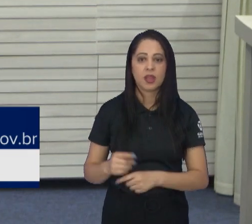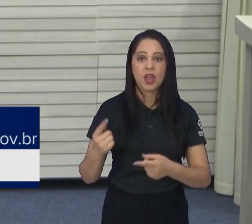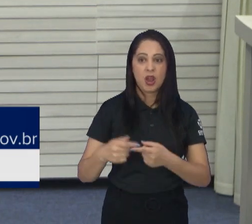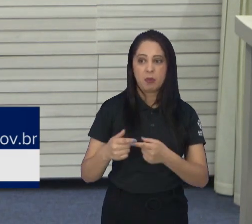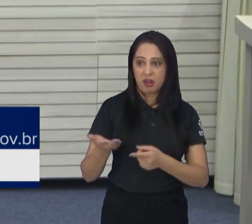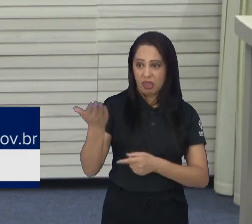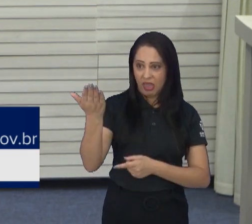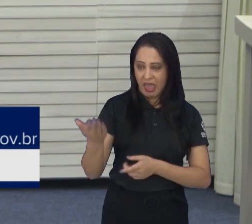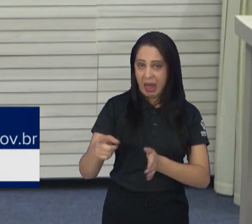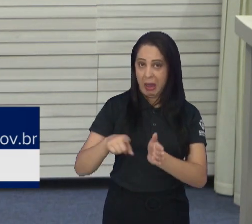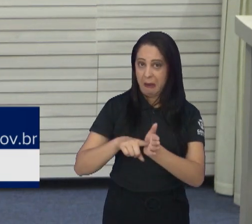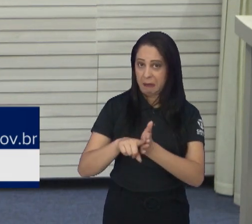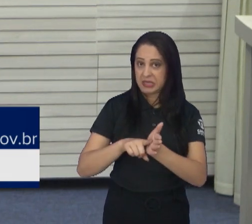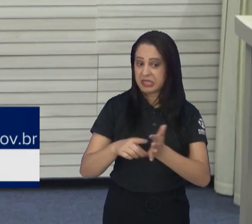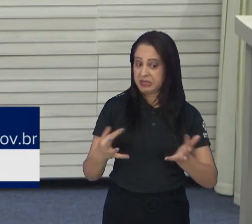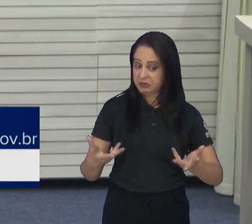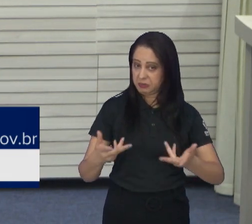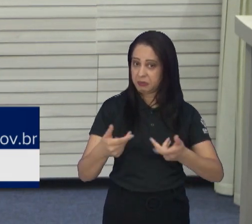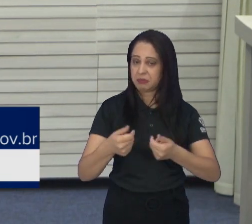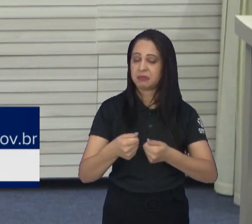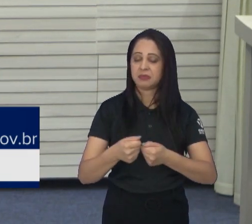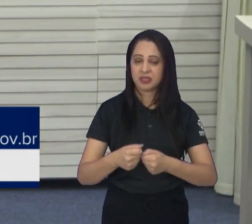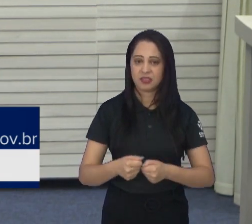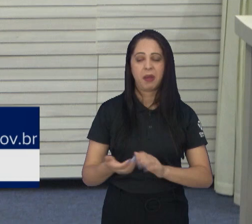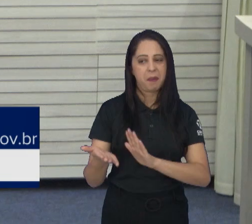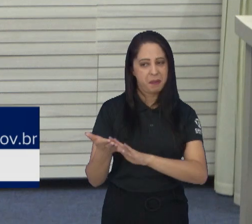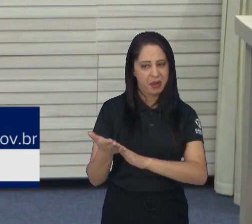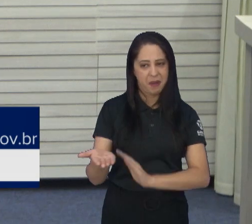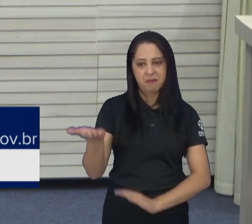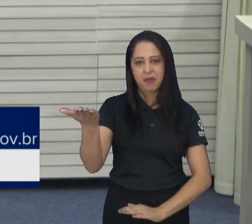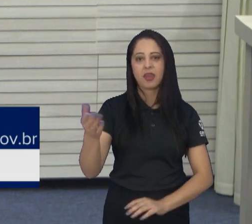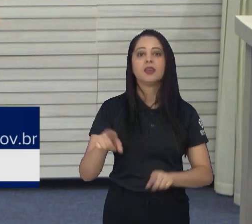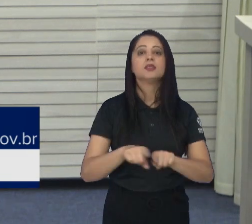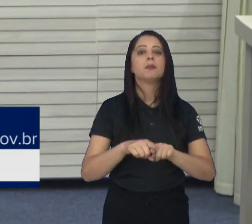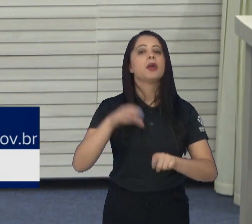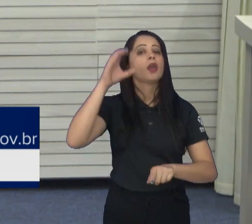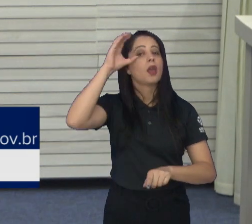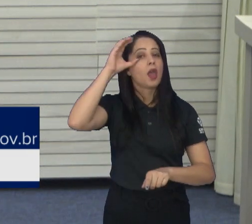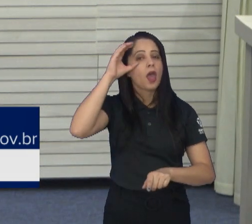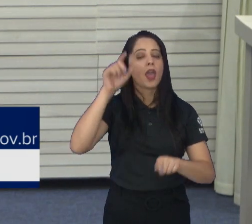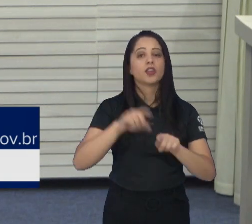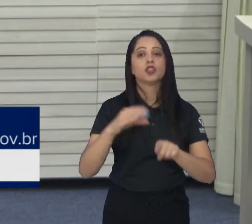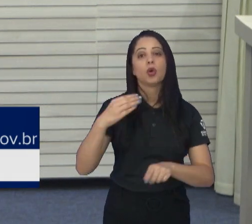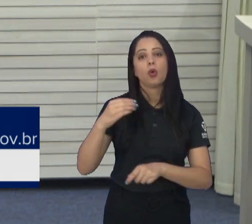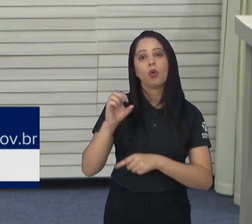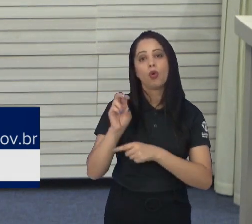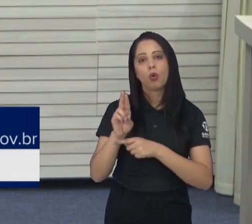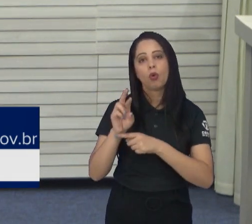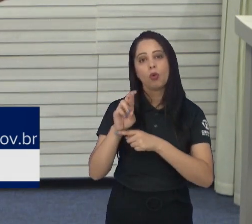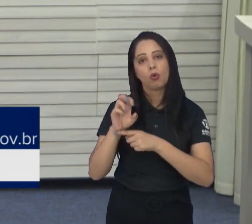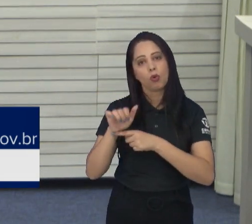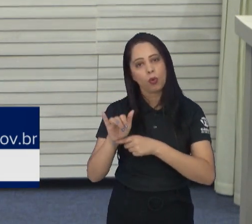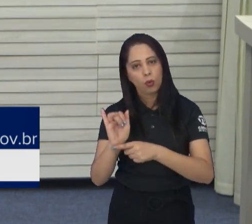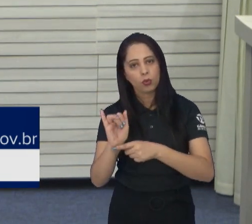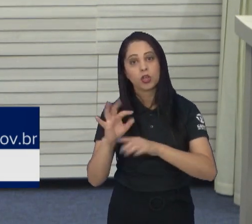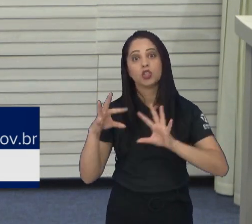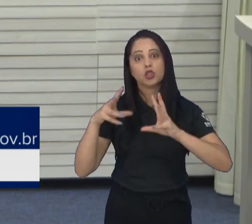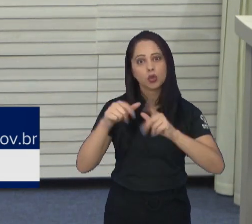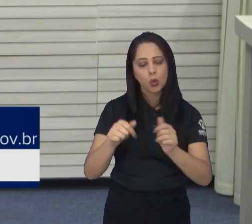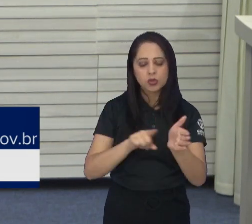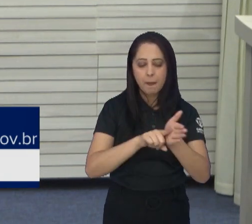bem pontuada nessa pesquisa. Eu, Dulce, parabéns para você, ao Elton, ao Cury, todos que foram